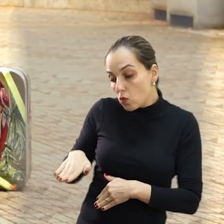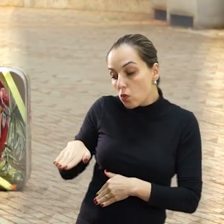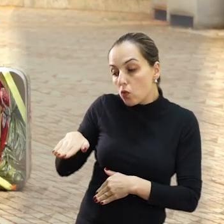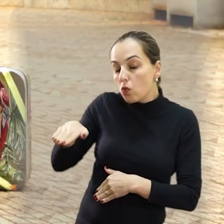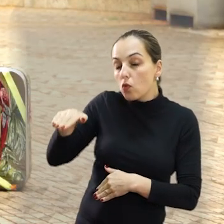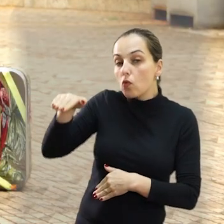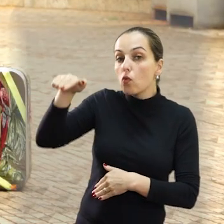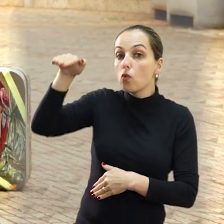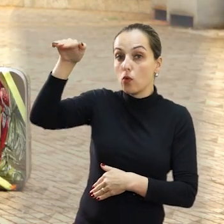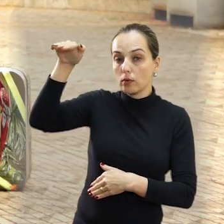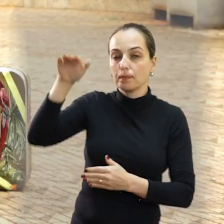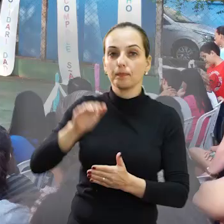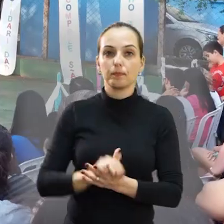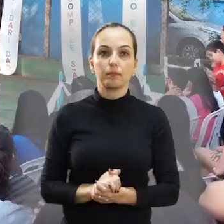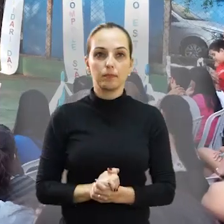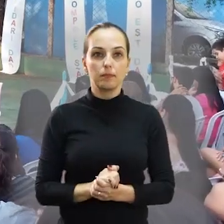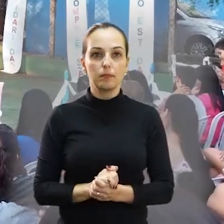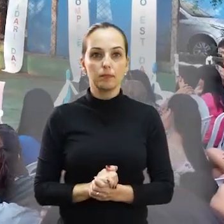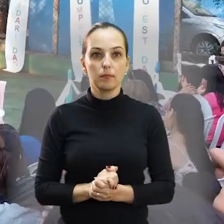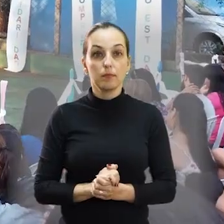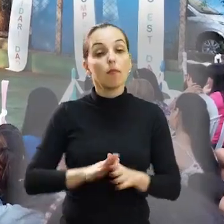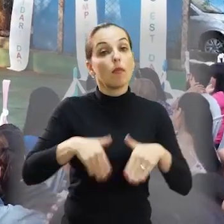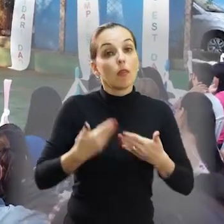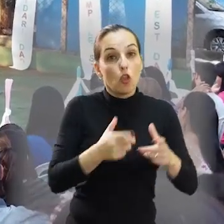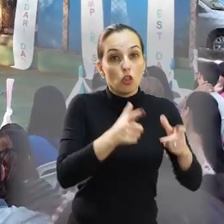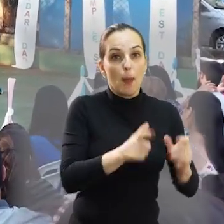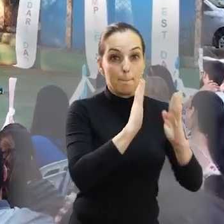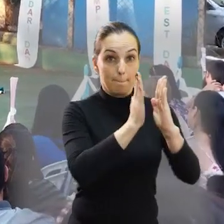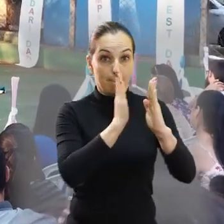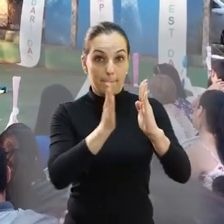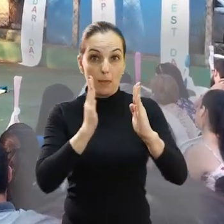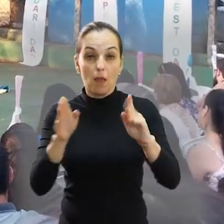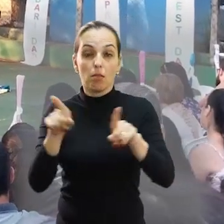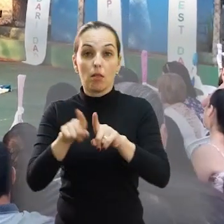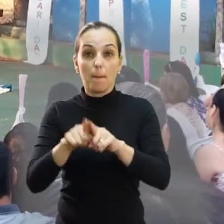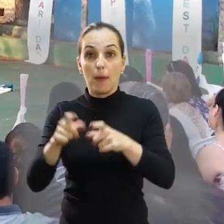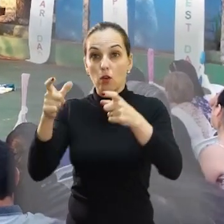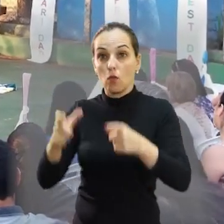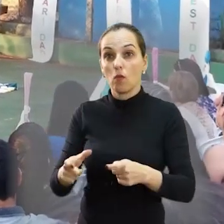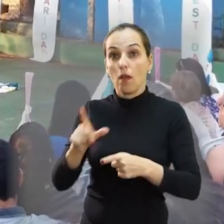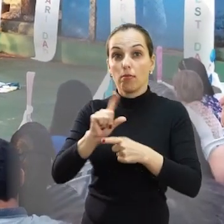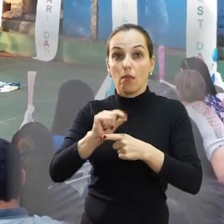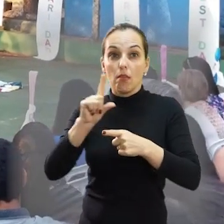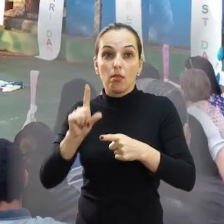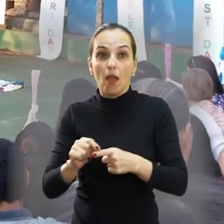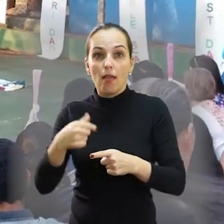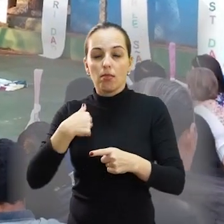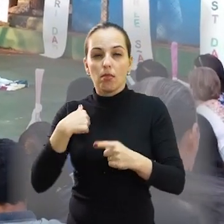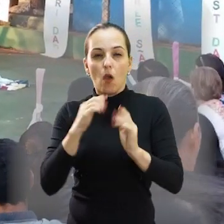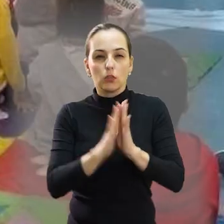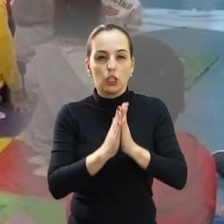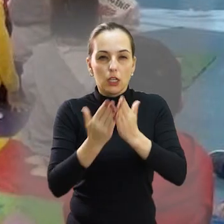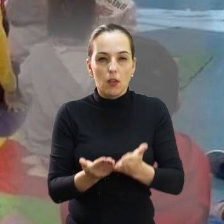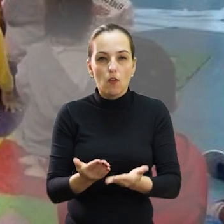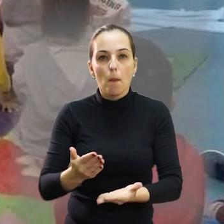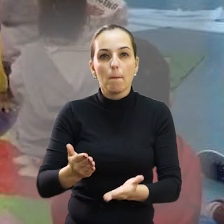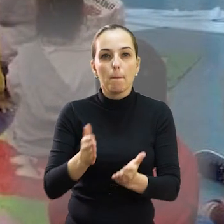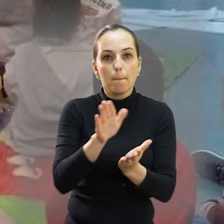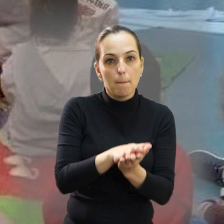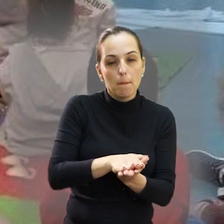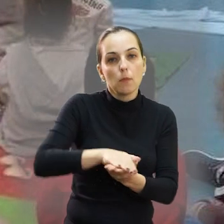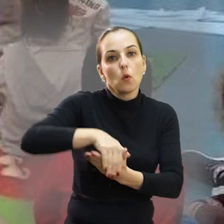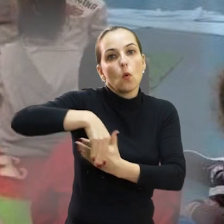lugares, né, que me proporcionaram isso. Eu morei aqui até os meus 13 anos de idade, aqui perto da biblioteca,